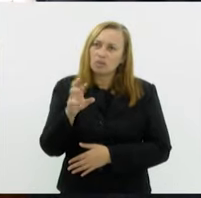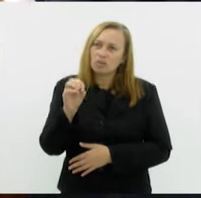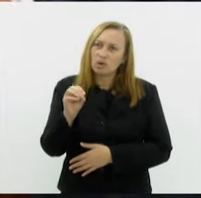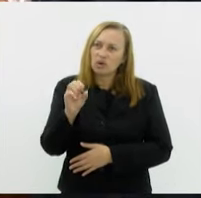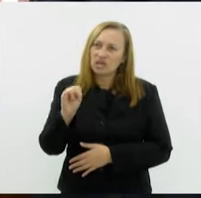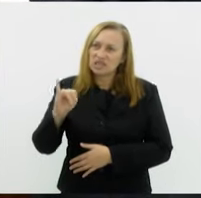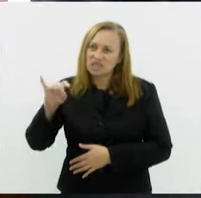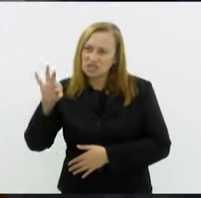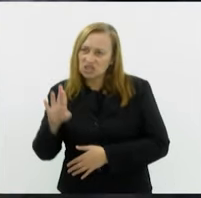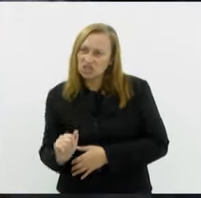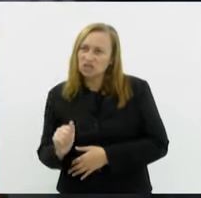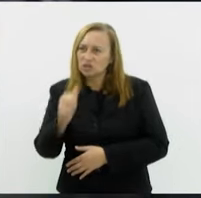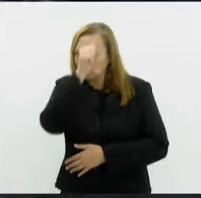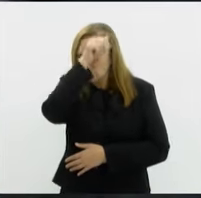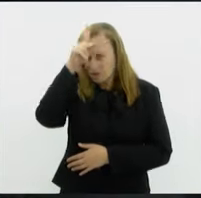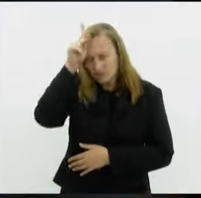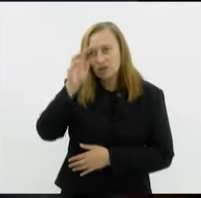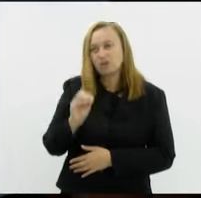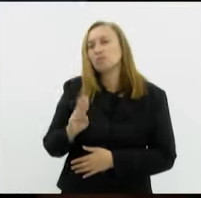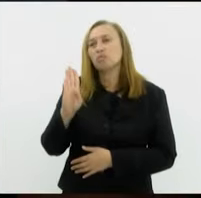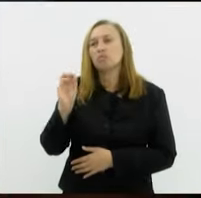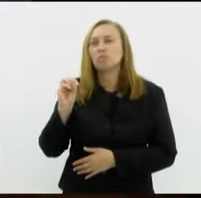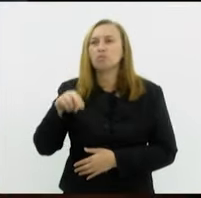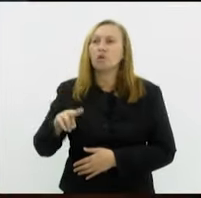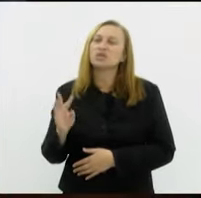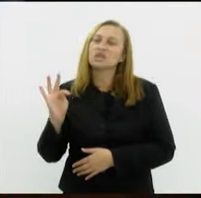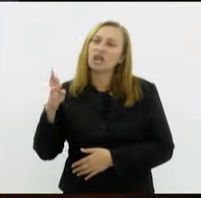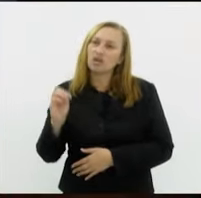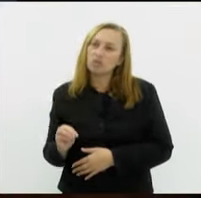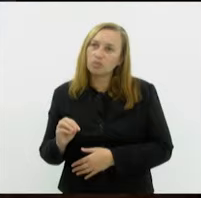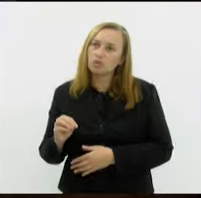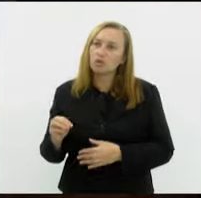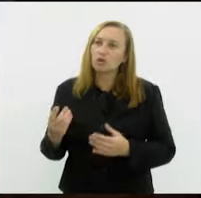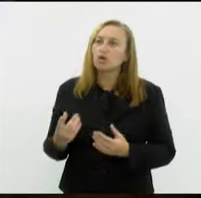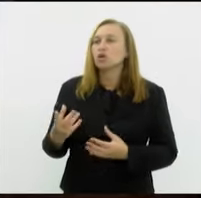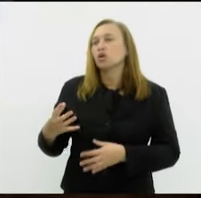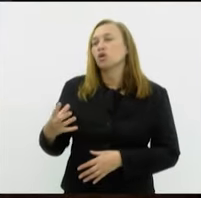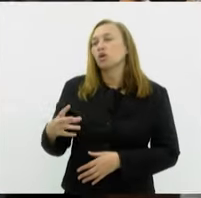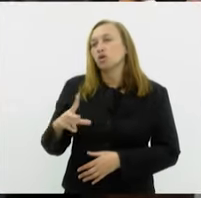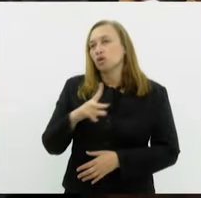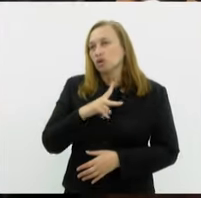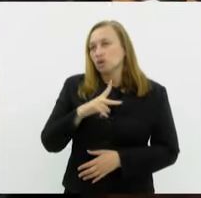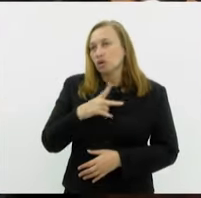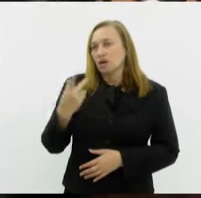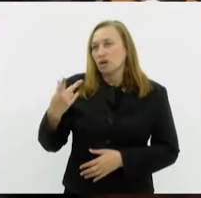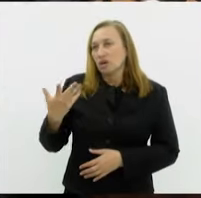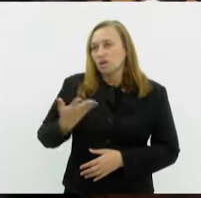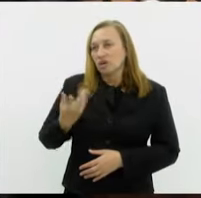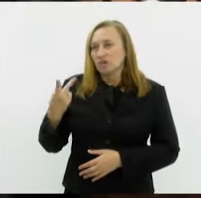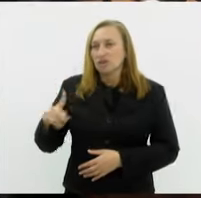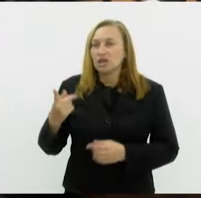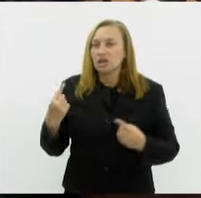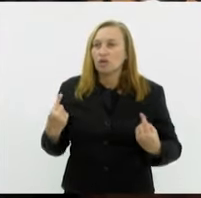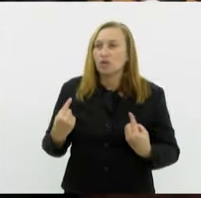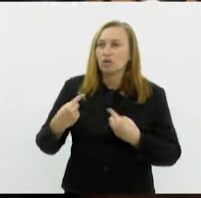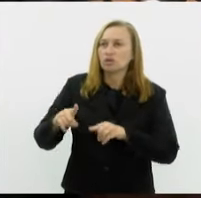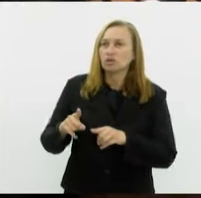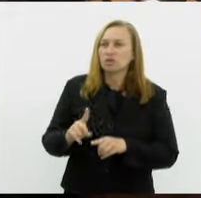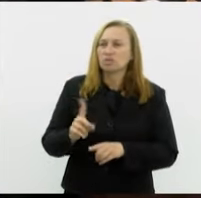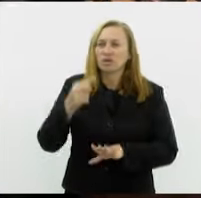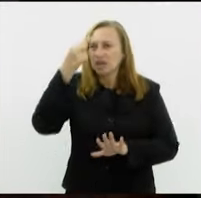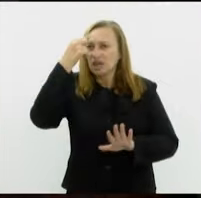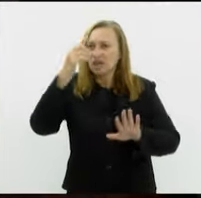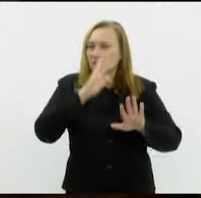que faz muitas vezes que próprios aliados dele sejam contrários, mas não vai nenhuma crítica agora pontual sobre a questão ideológica.